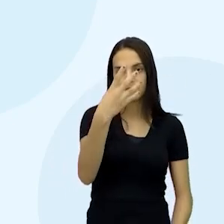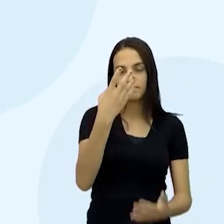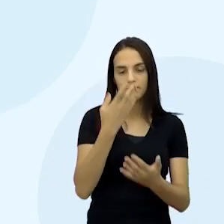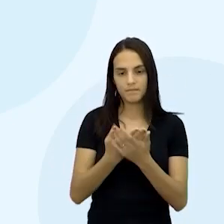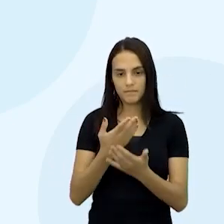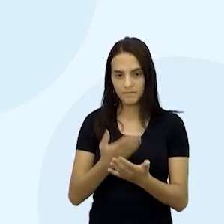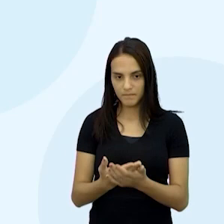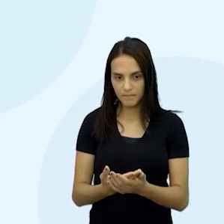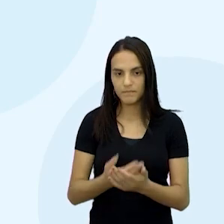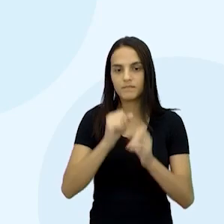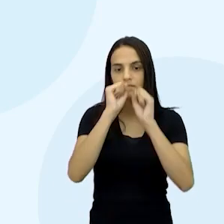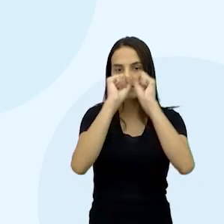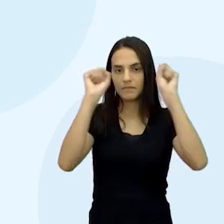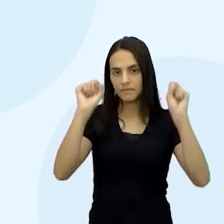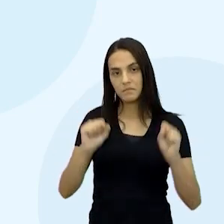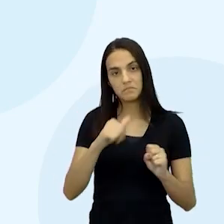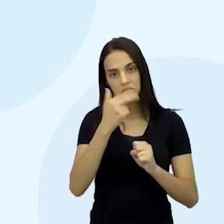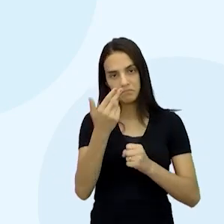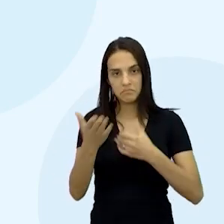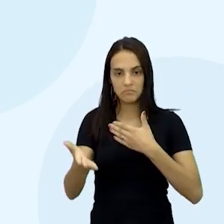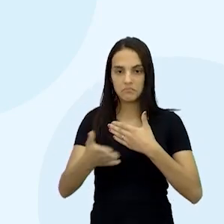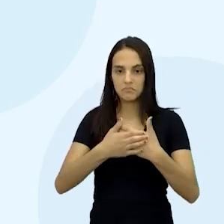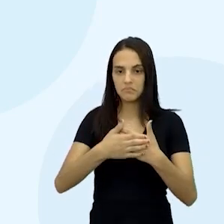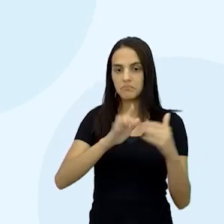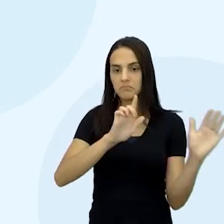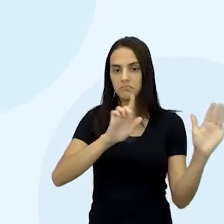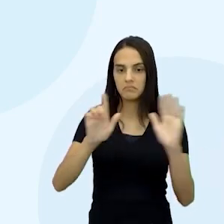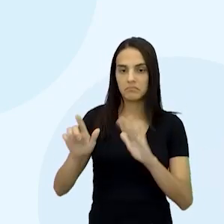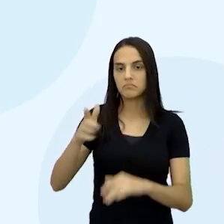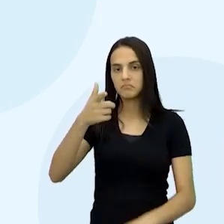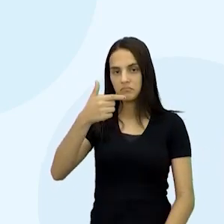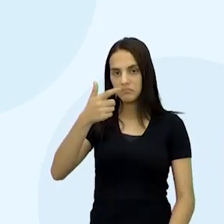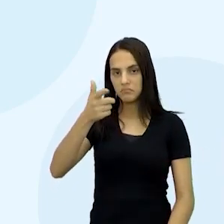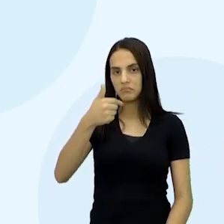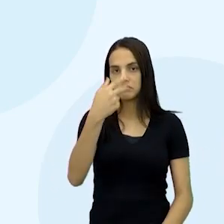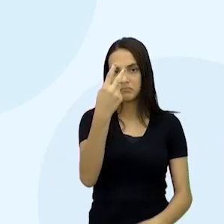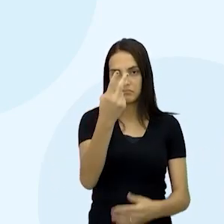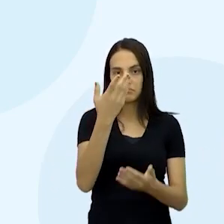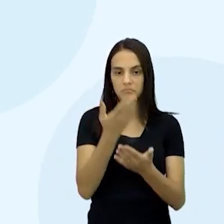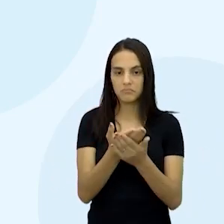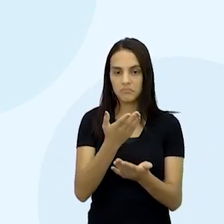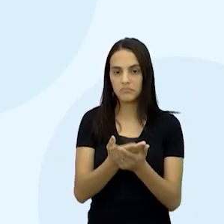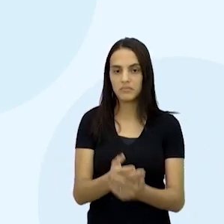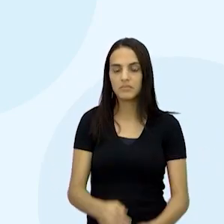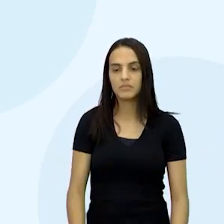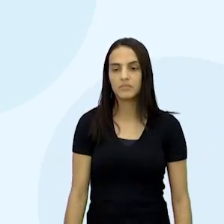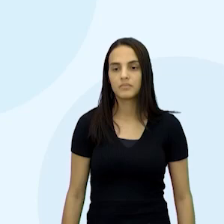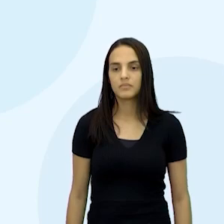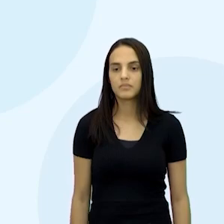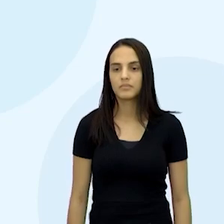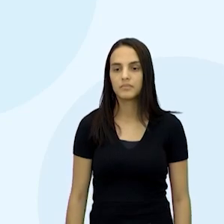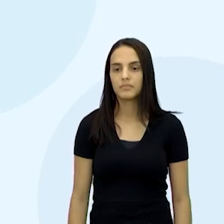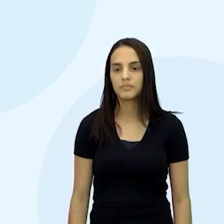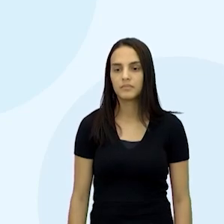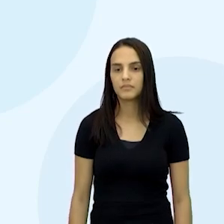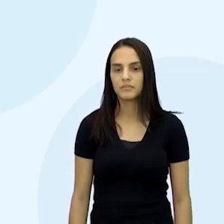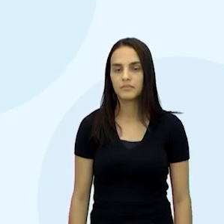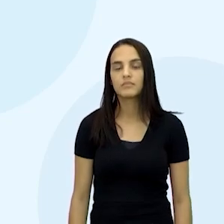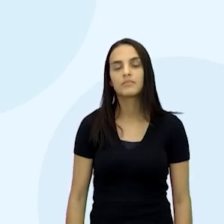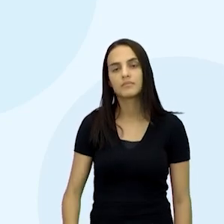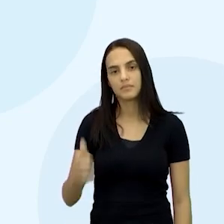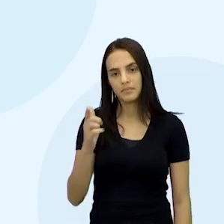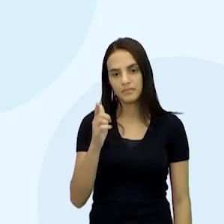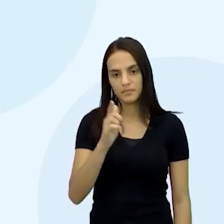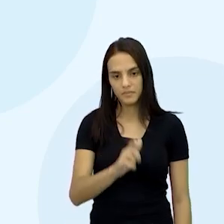11, 4 aulas, e a sistematização e o fechamento na semana 12, com 2 aulas. Então, de